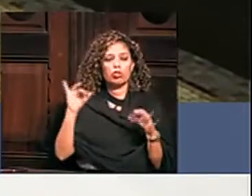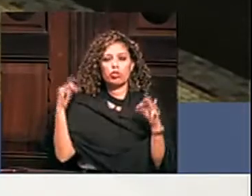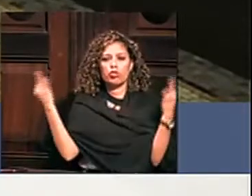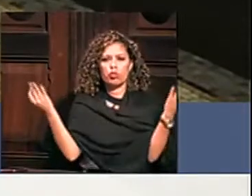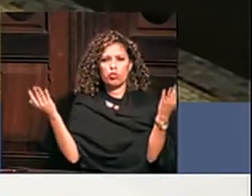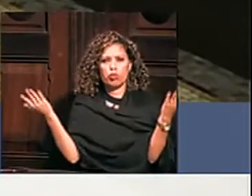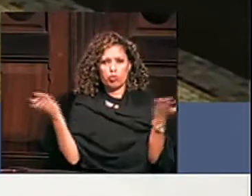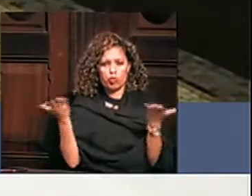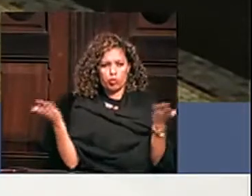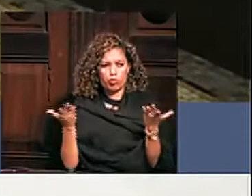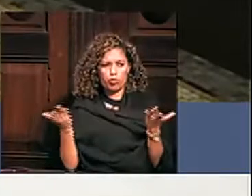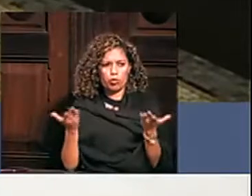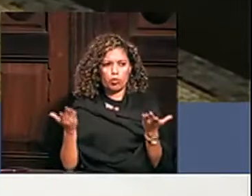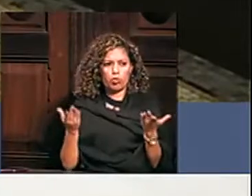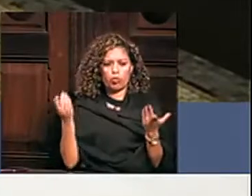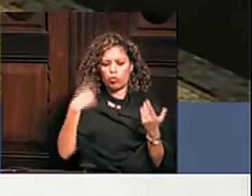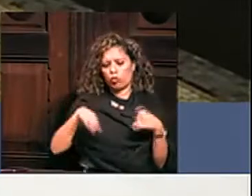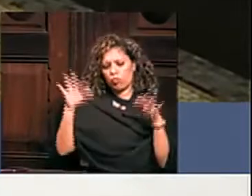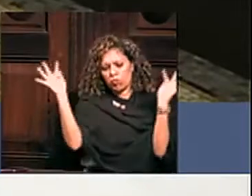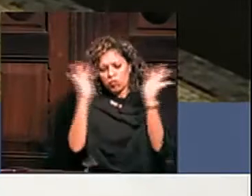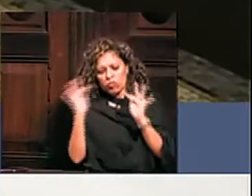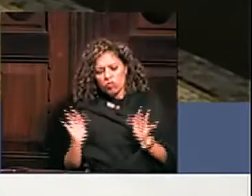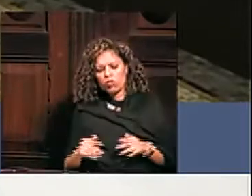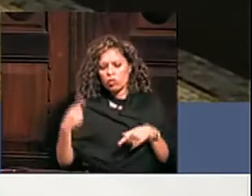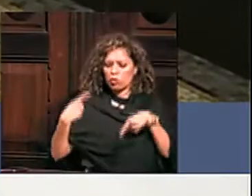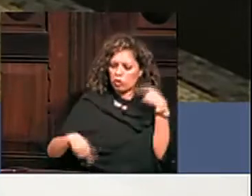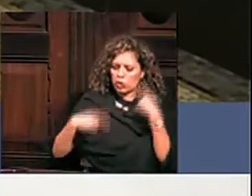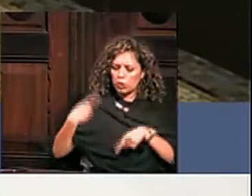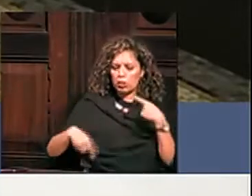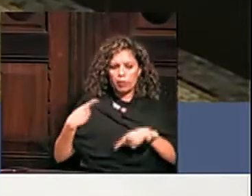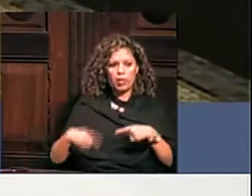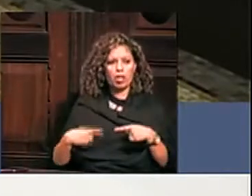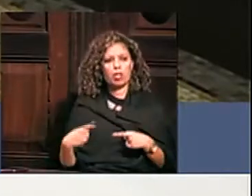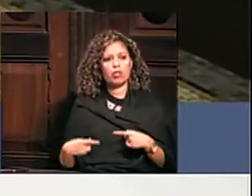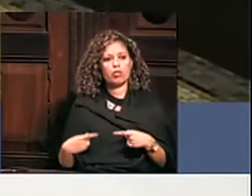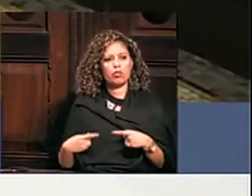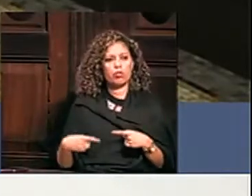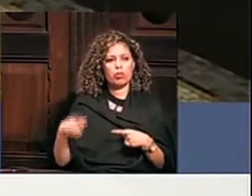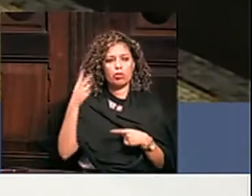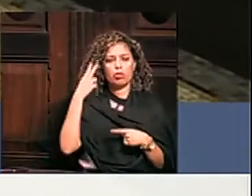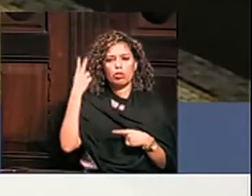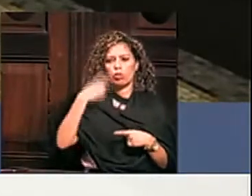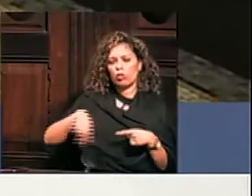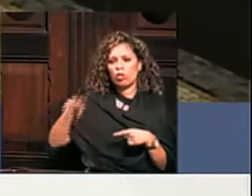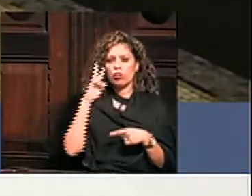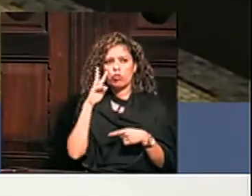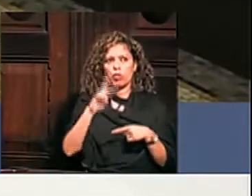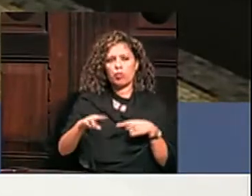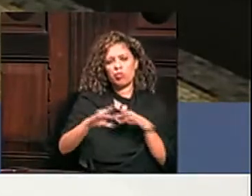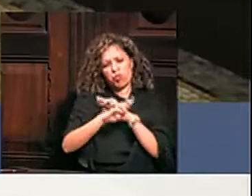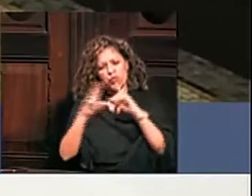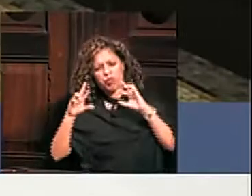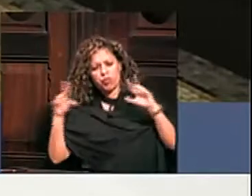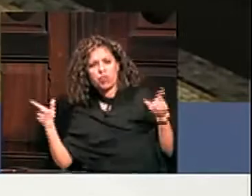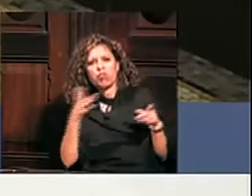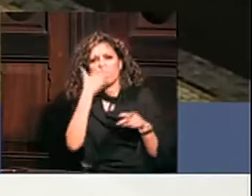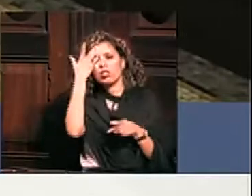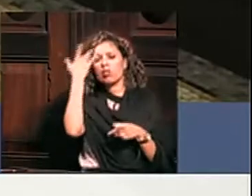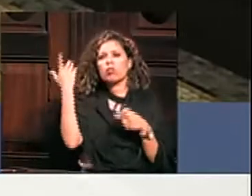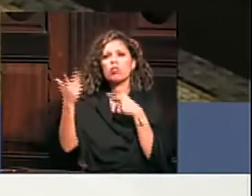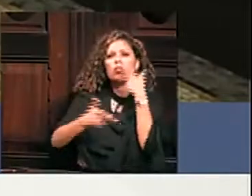dia totalmente diferente dos demais. Nós vimos aqui de perto diversos posicionamentos em relação a várias matérias.